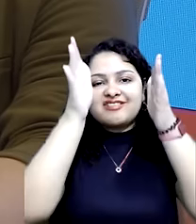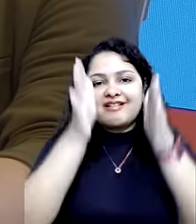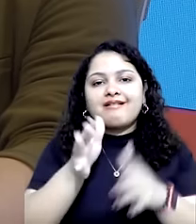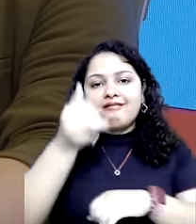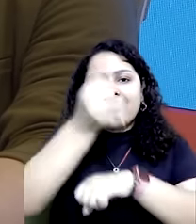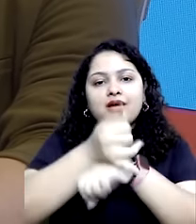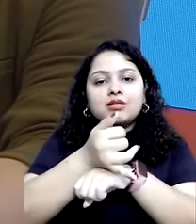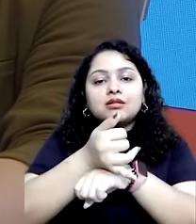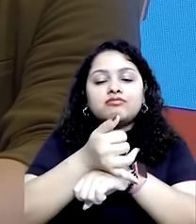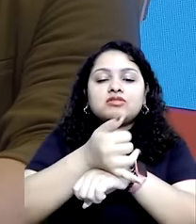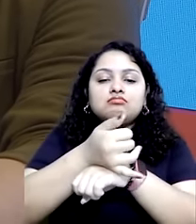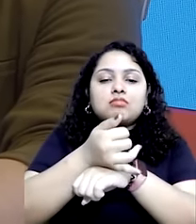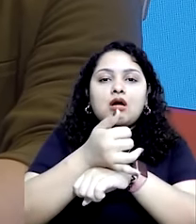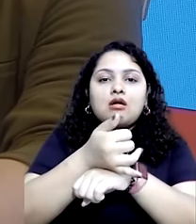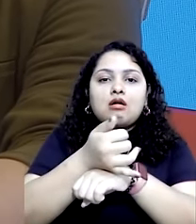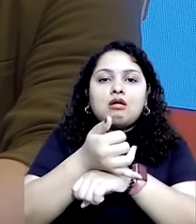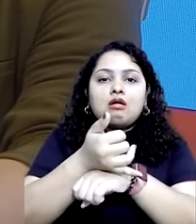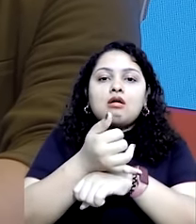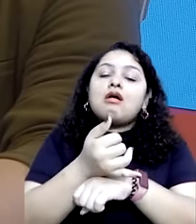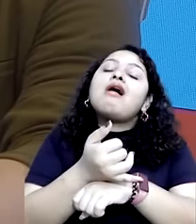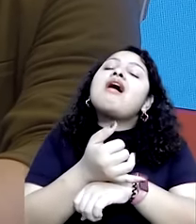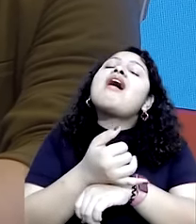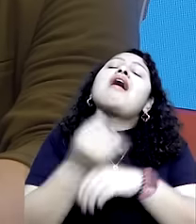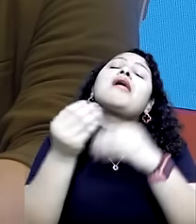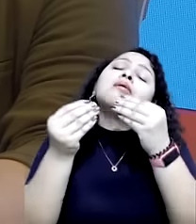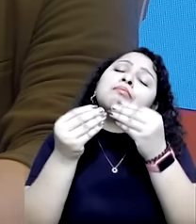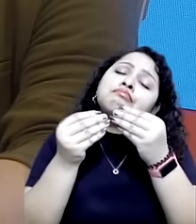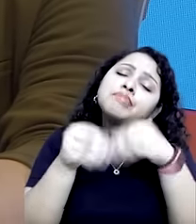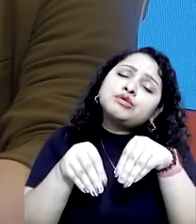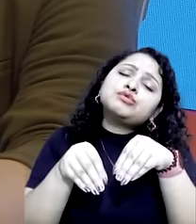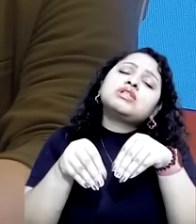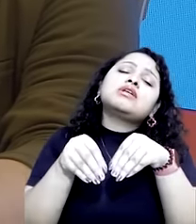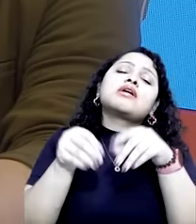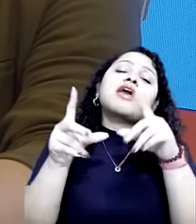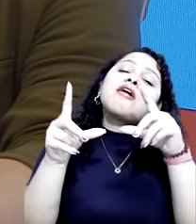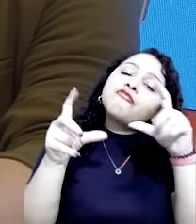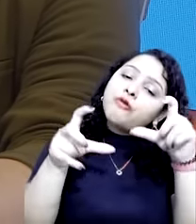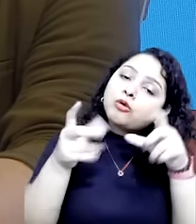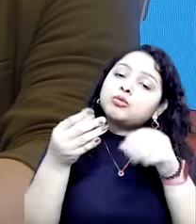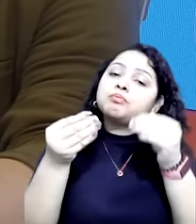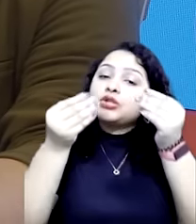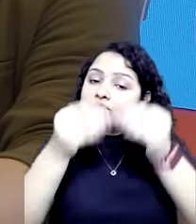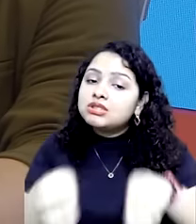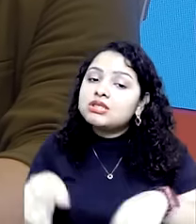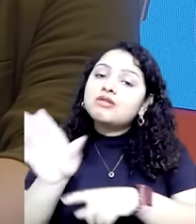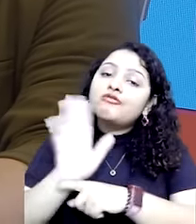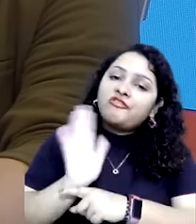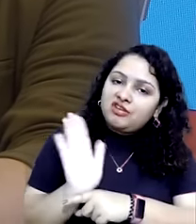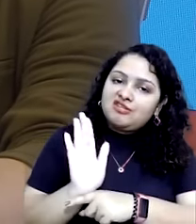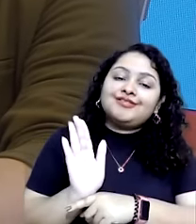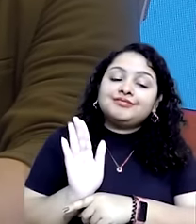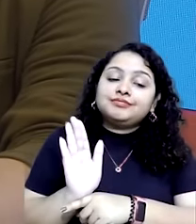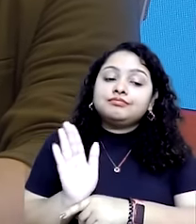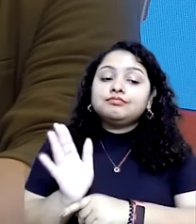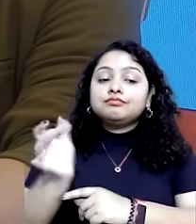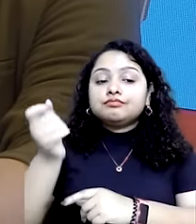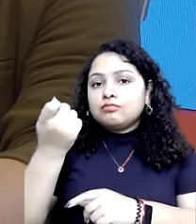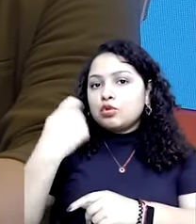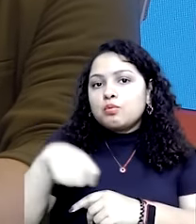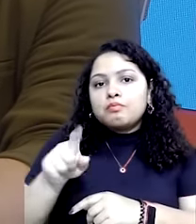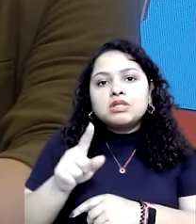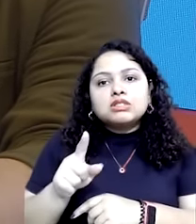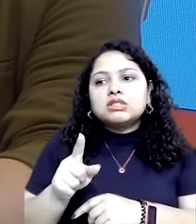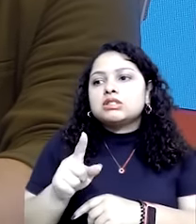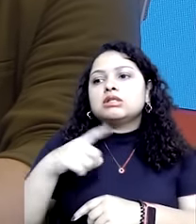ocorre eh tremores né e isso vai eh penalizando aí a qualidade da imagem então não precisamos ter um